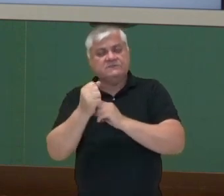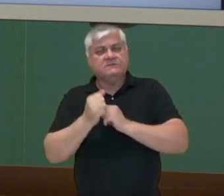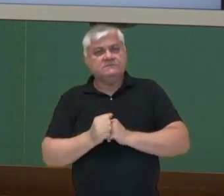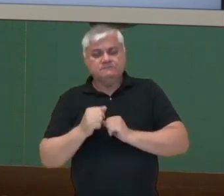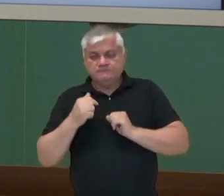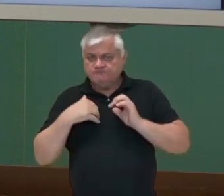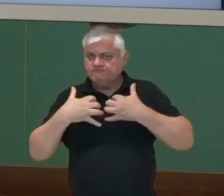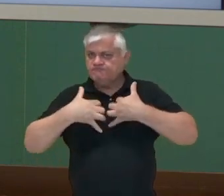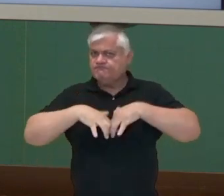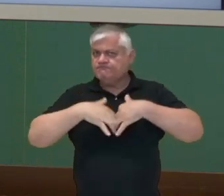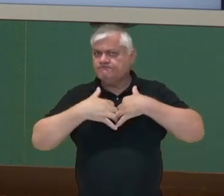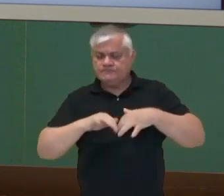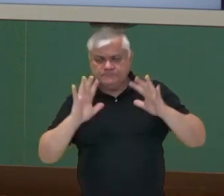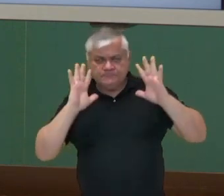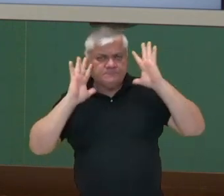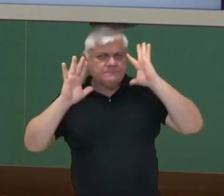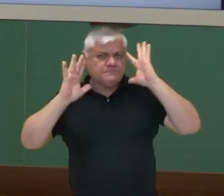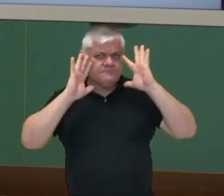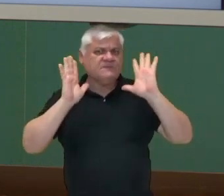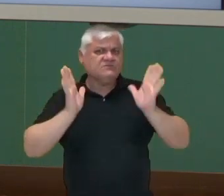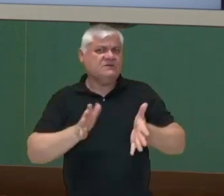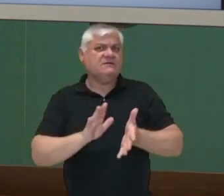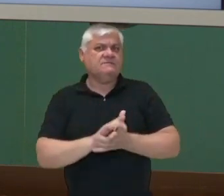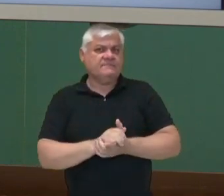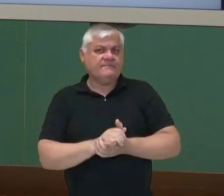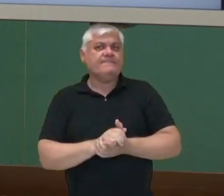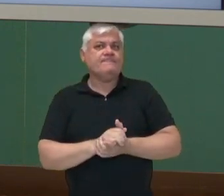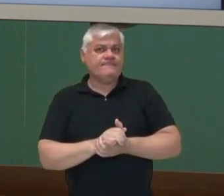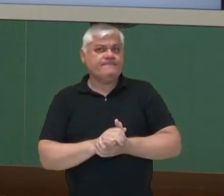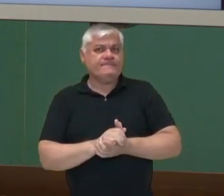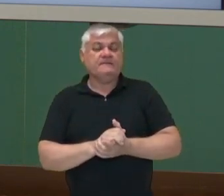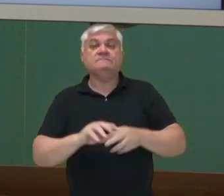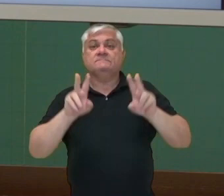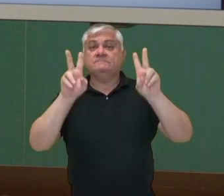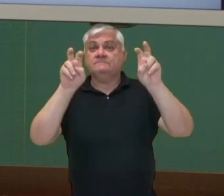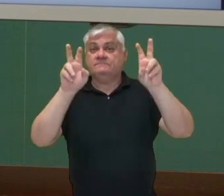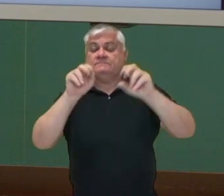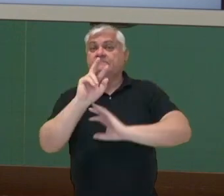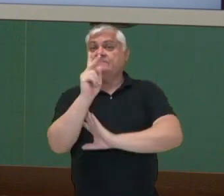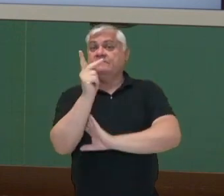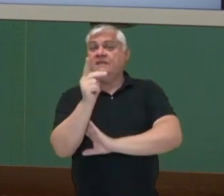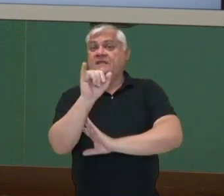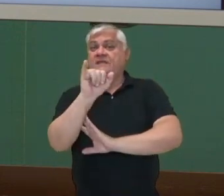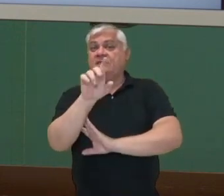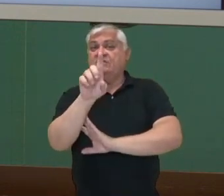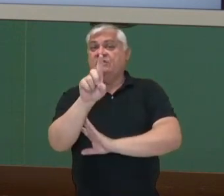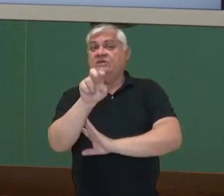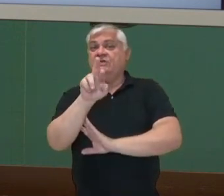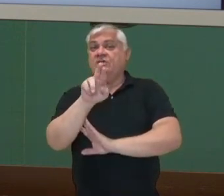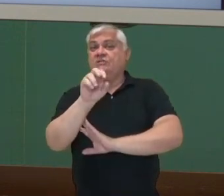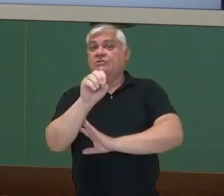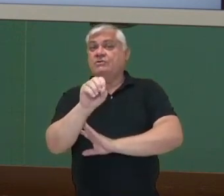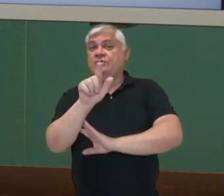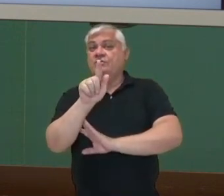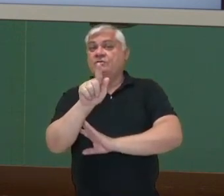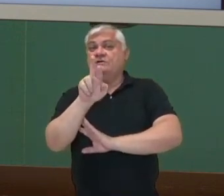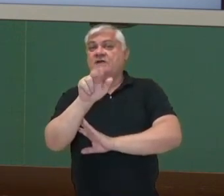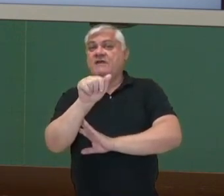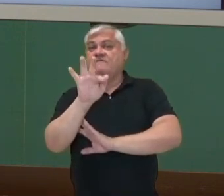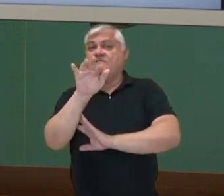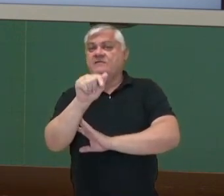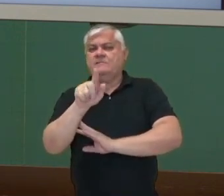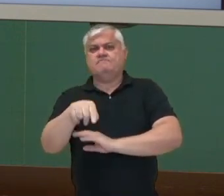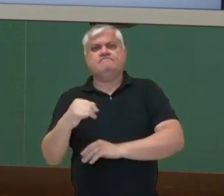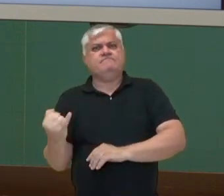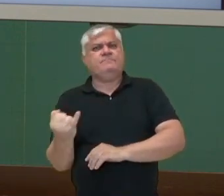para refletir essa importância? Então vejam, falar da hidrografia é algo extremamente relevante. Por quê? Porque